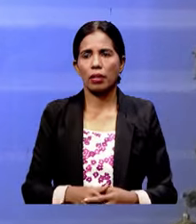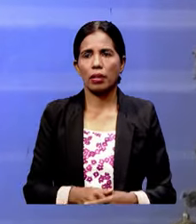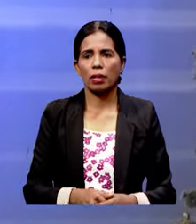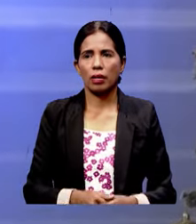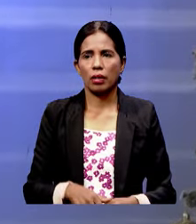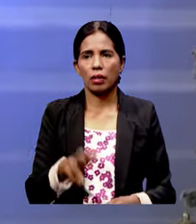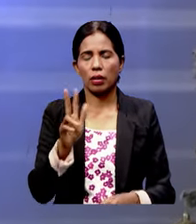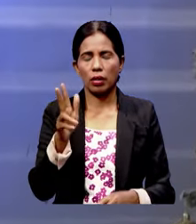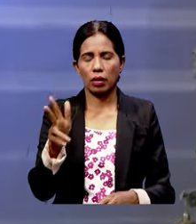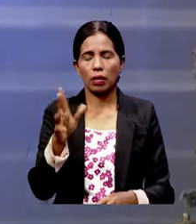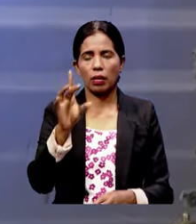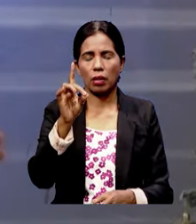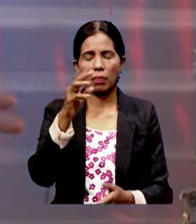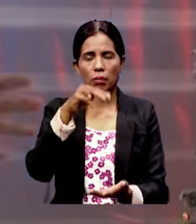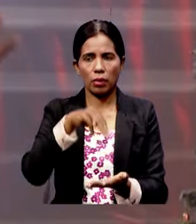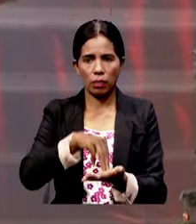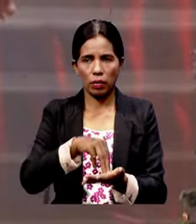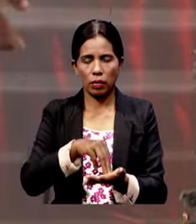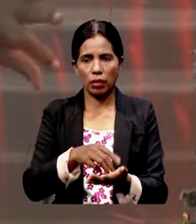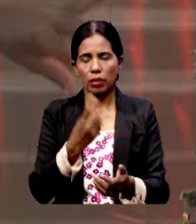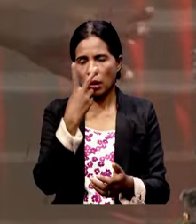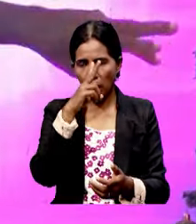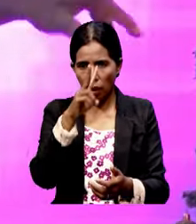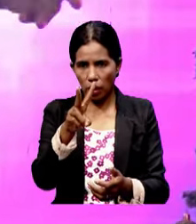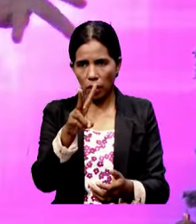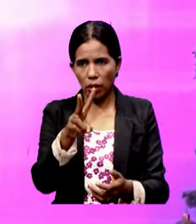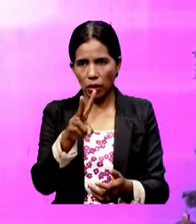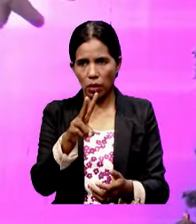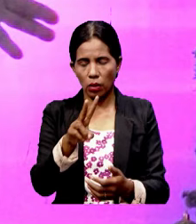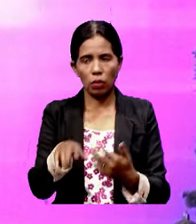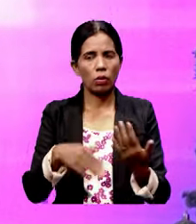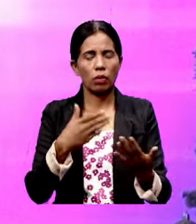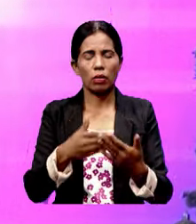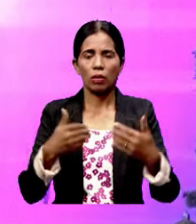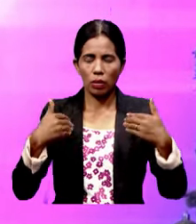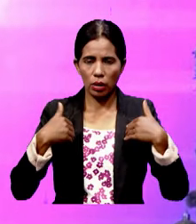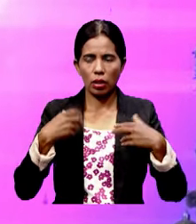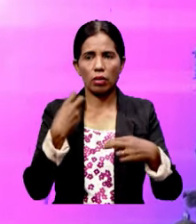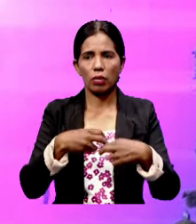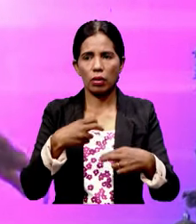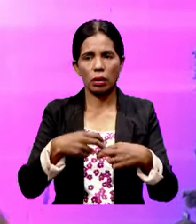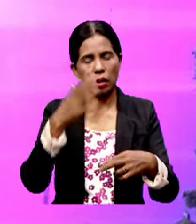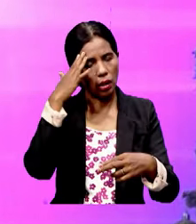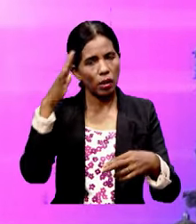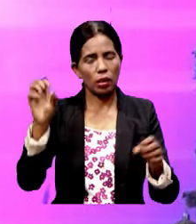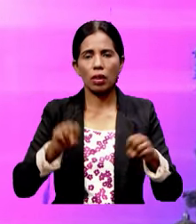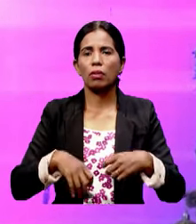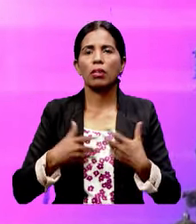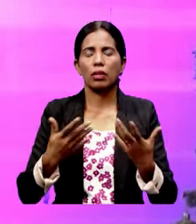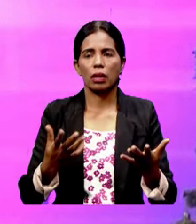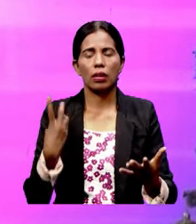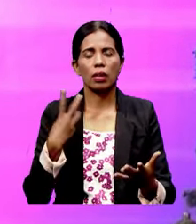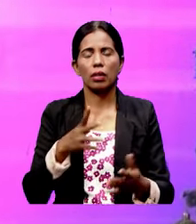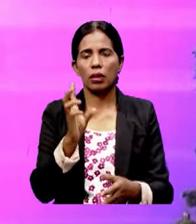38 milhões. Balon Haretu Irba, Bot Balon Mosuduni, Balon Lateni Almoçá e